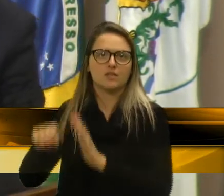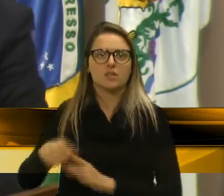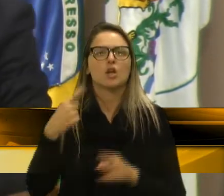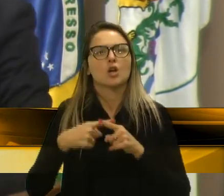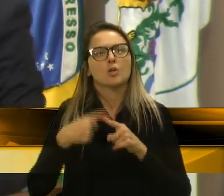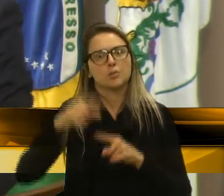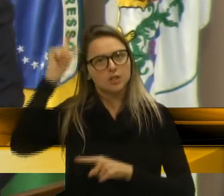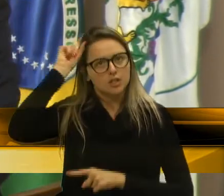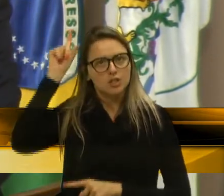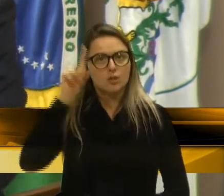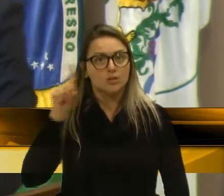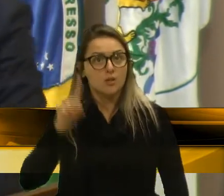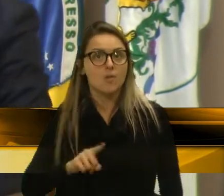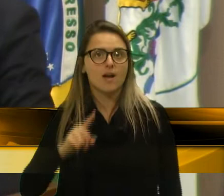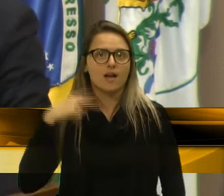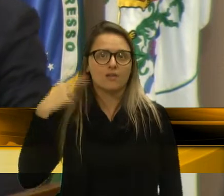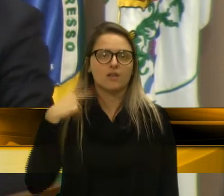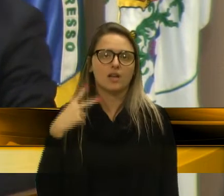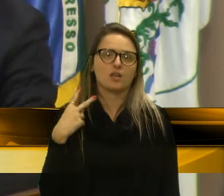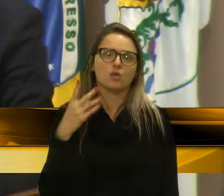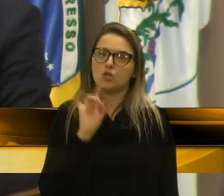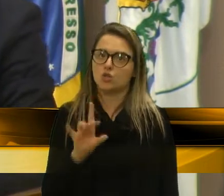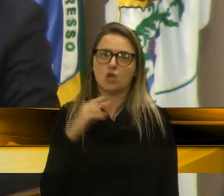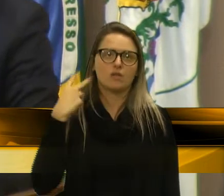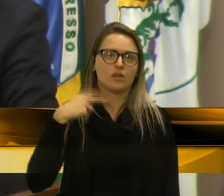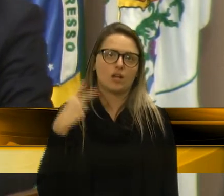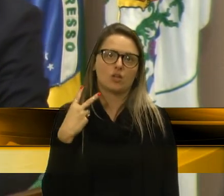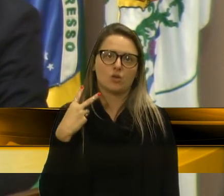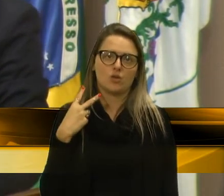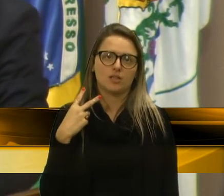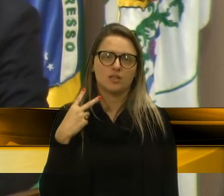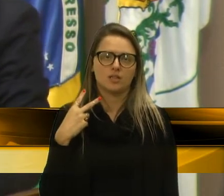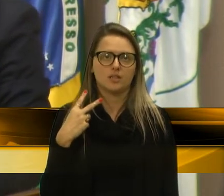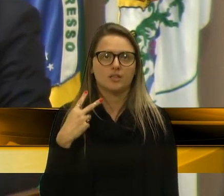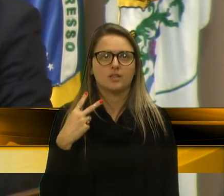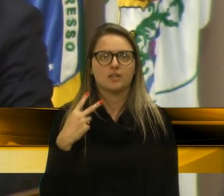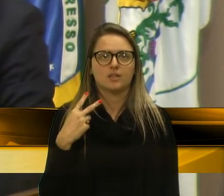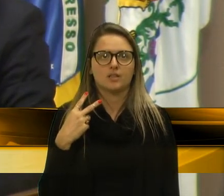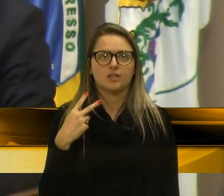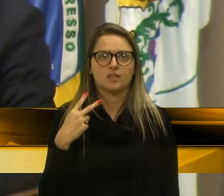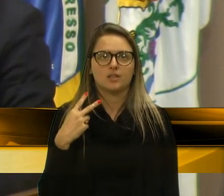é um vereador, somente, inclusive naquela ocasião.